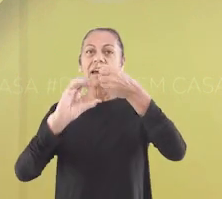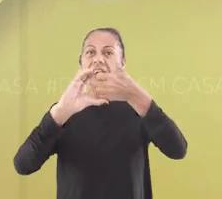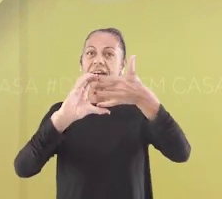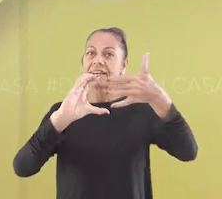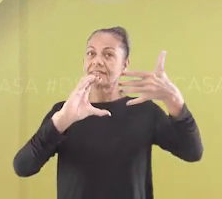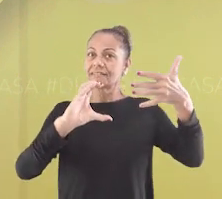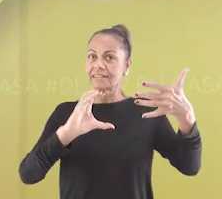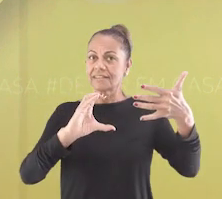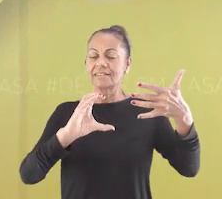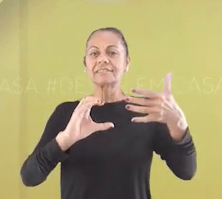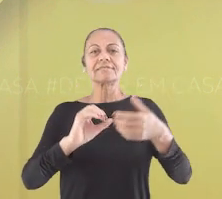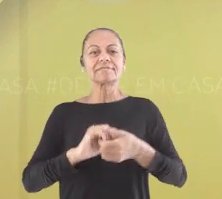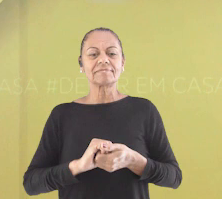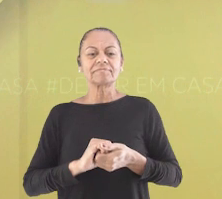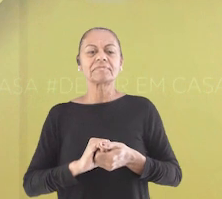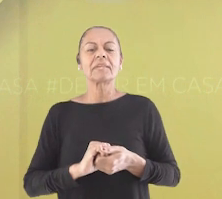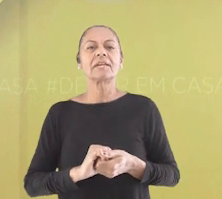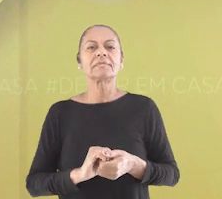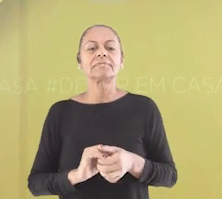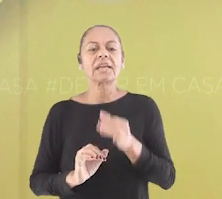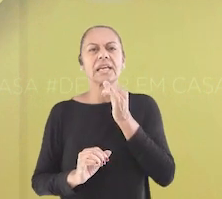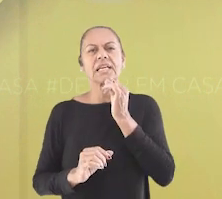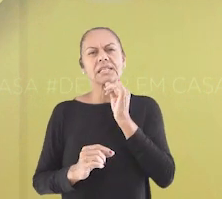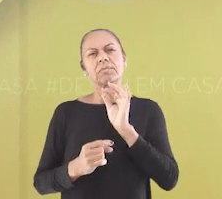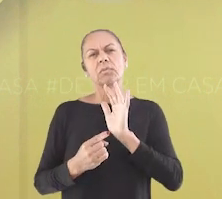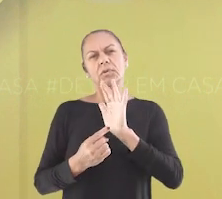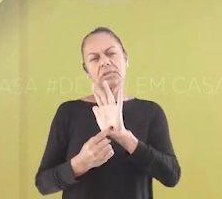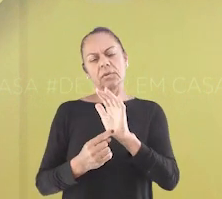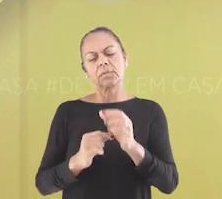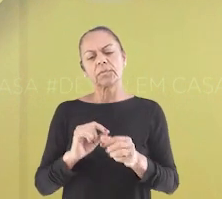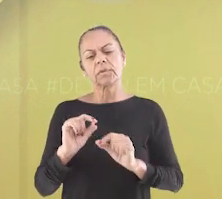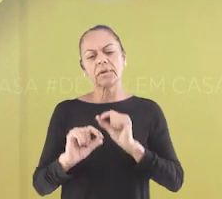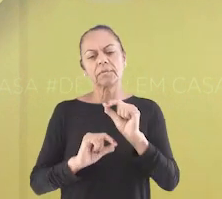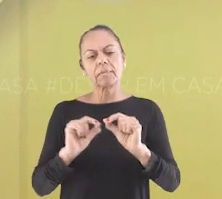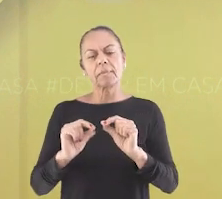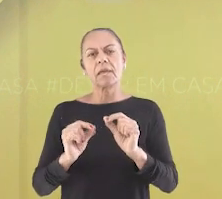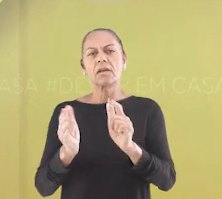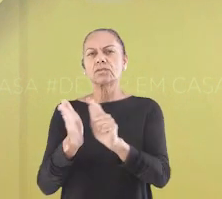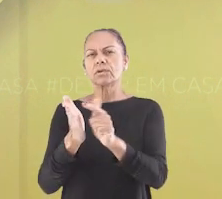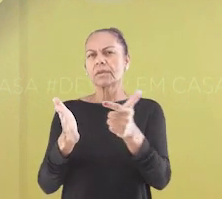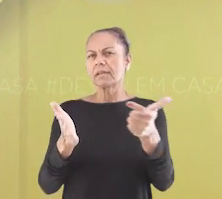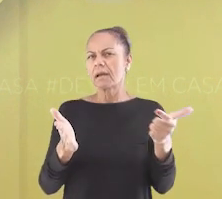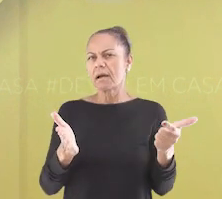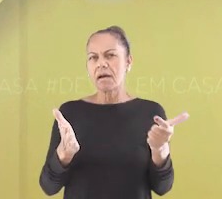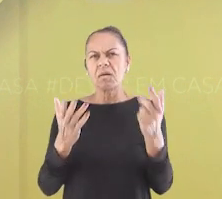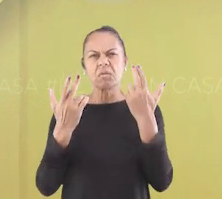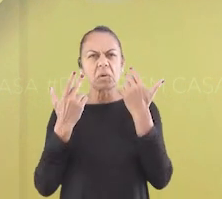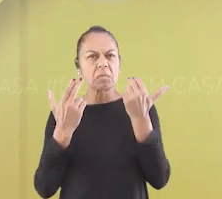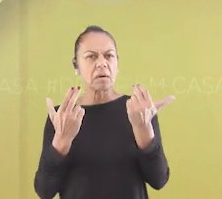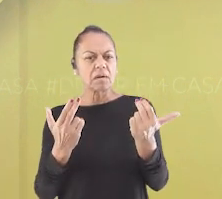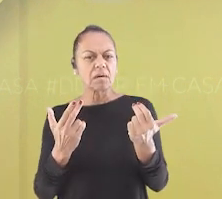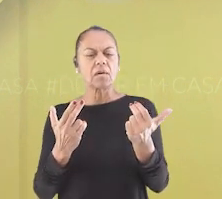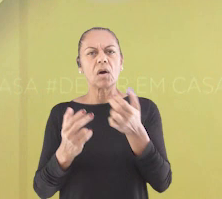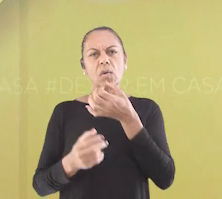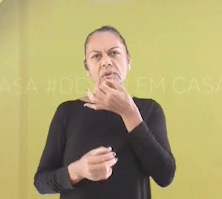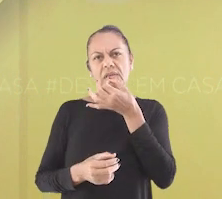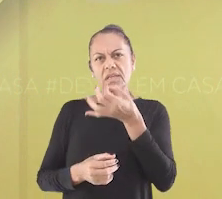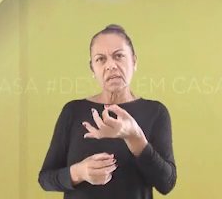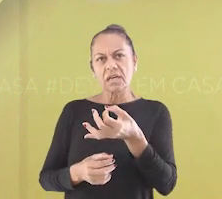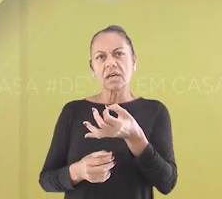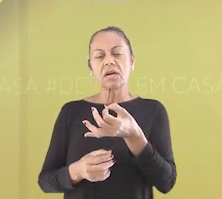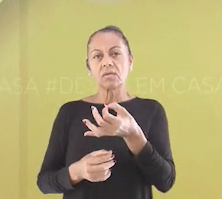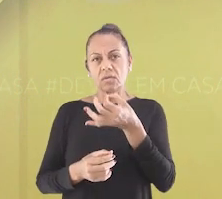exemplos. É muito comum que jornais e revistas disponibilizem um espaço para receber opiniões,